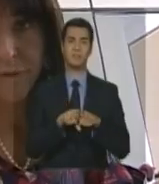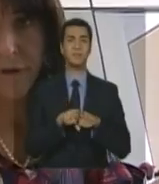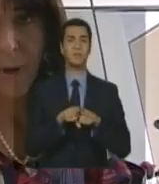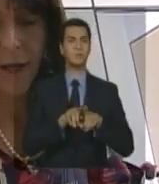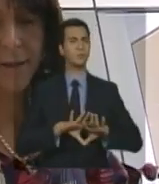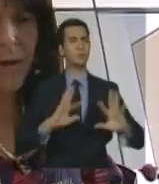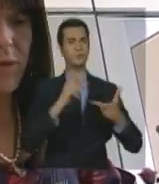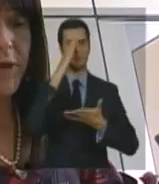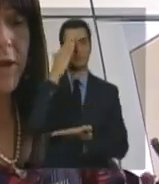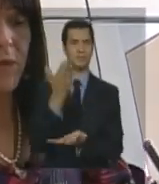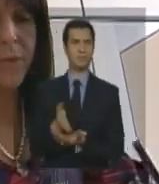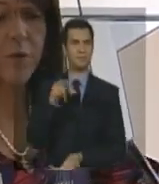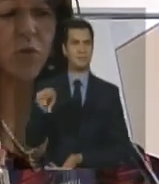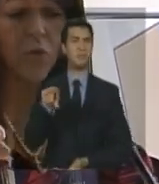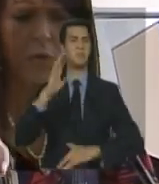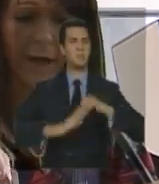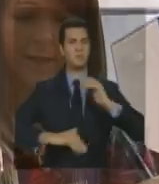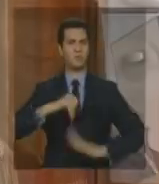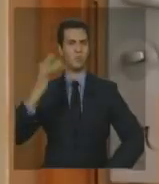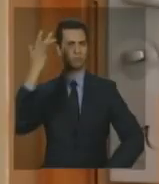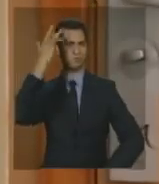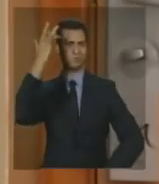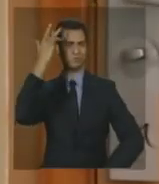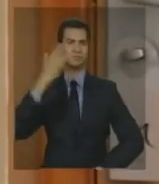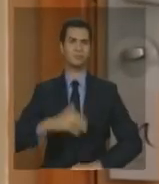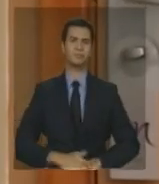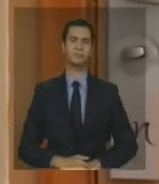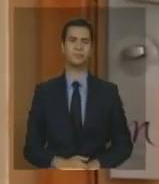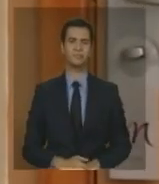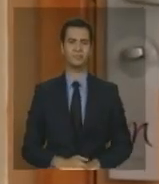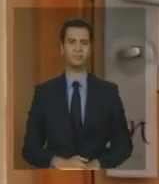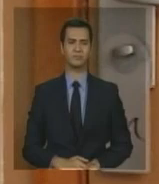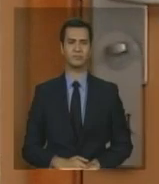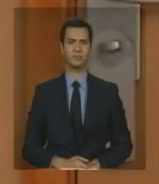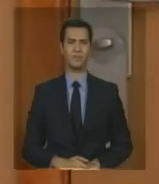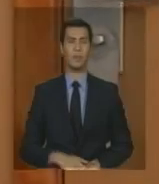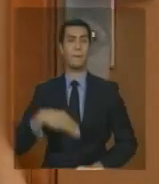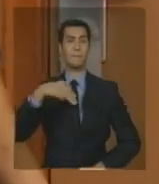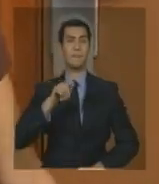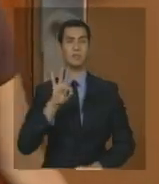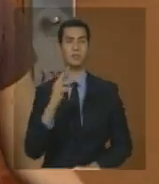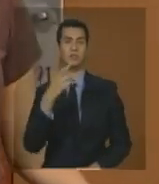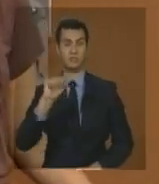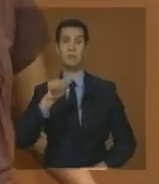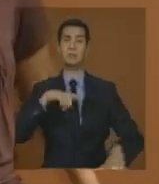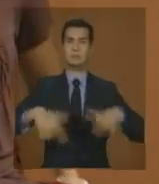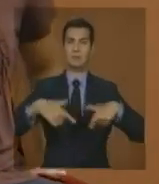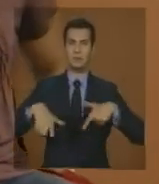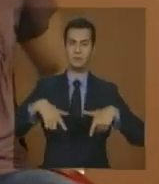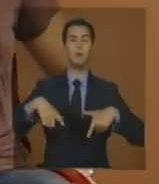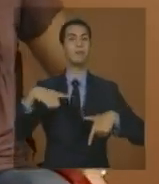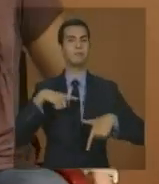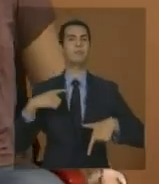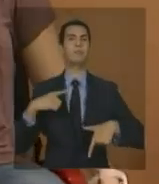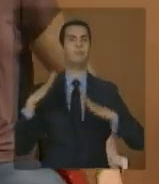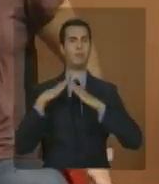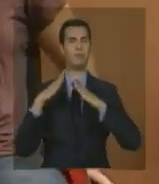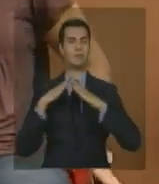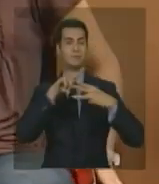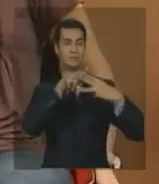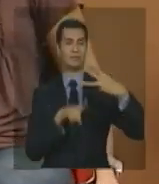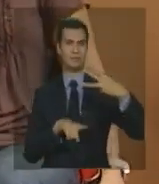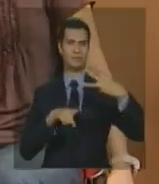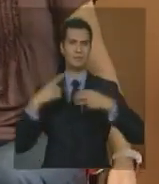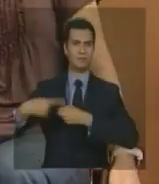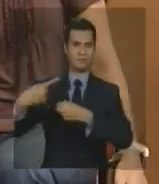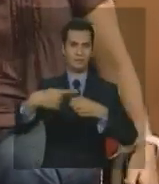de ser uma profissional competente. Por conta do trabalho, Martinha viaja muito e mora em 3 cidades diferentes.